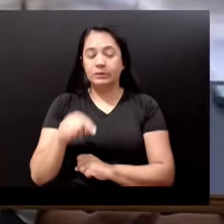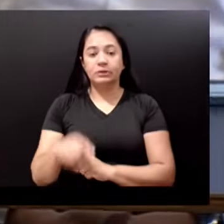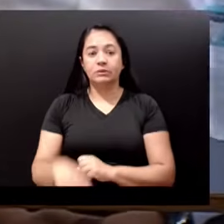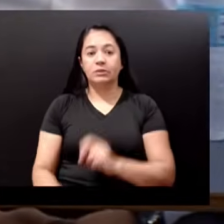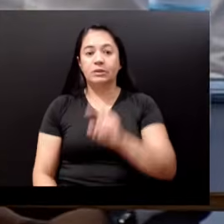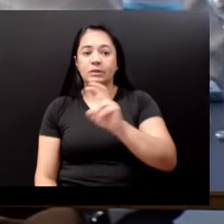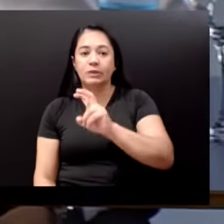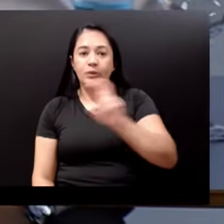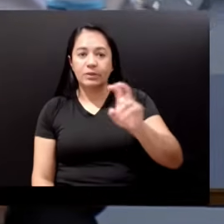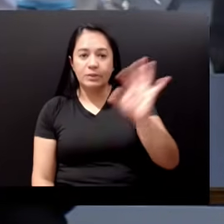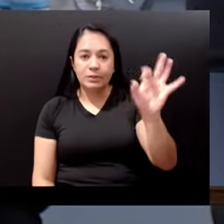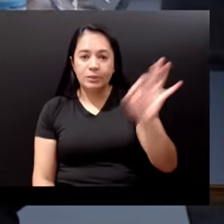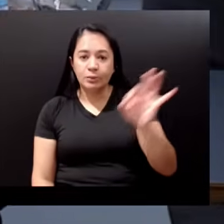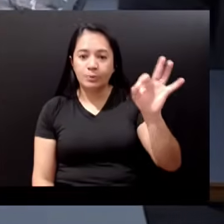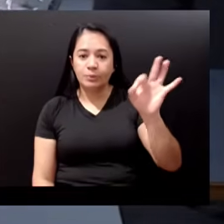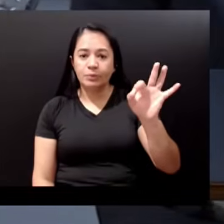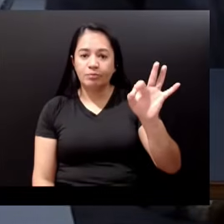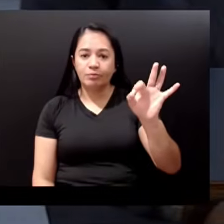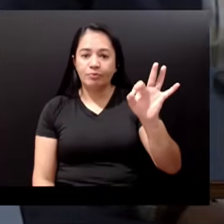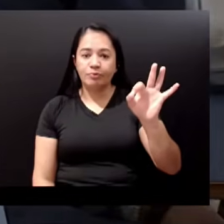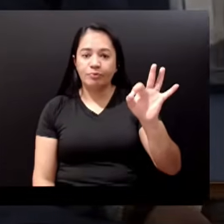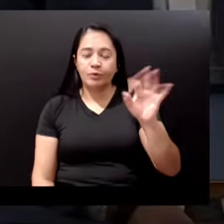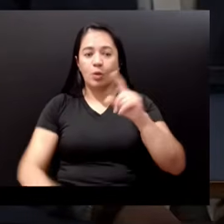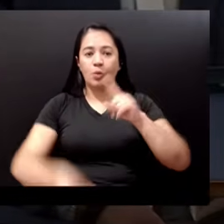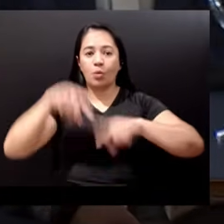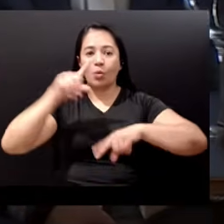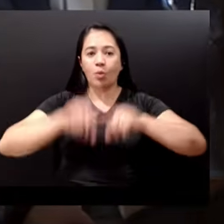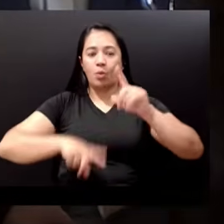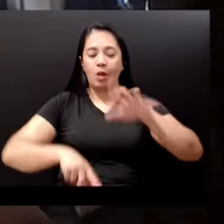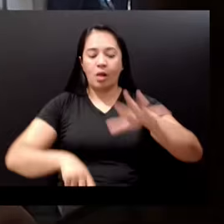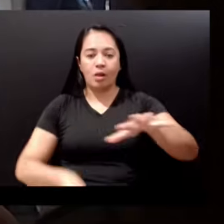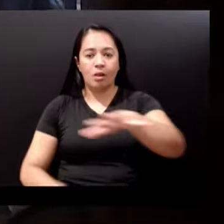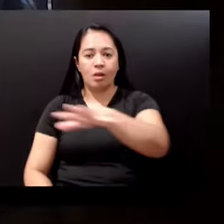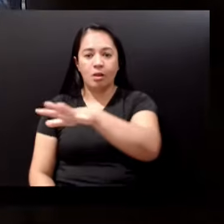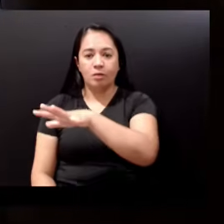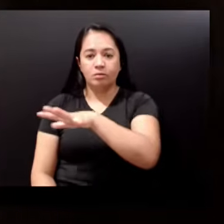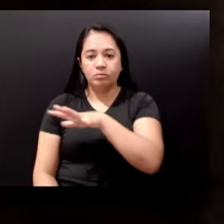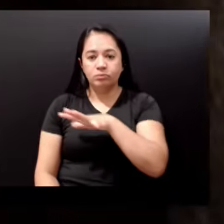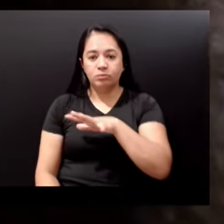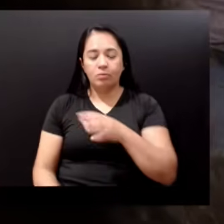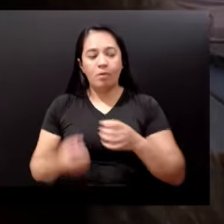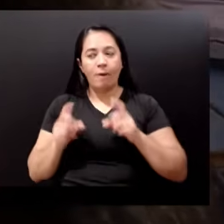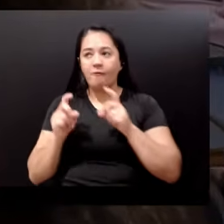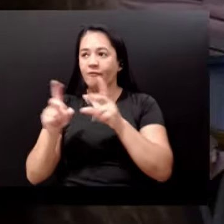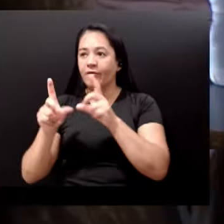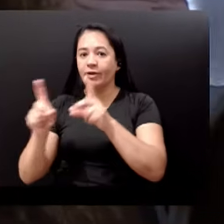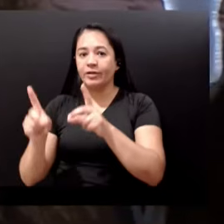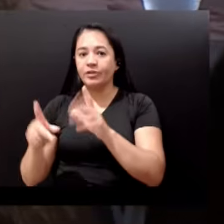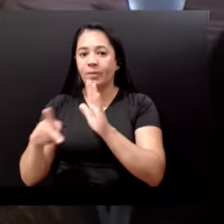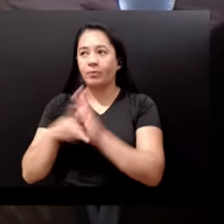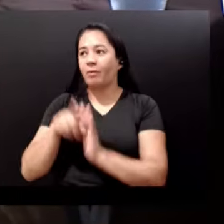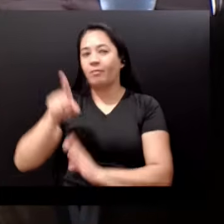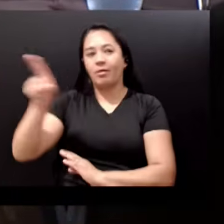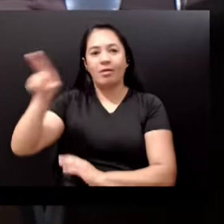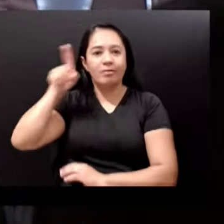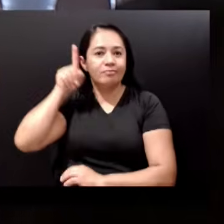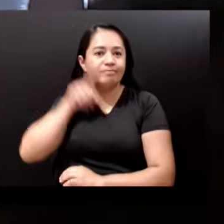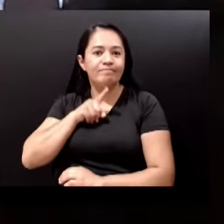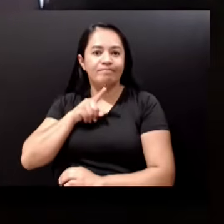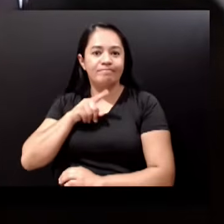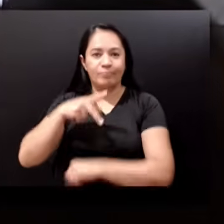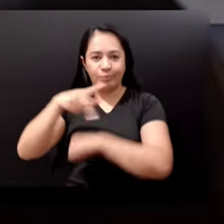55% dos produtos que a região metropolitana exporta vão para os Estados Unidos. Algumas cidades